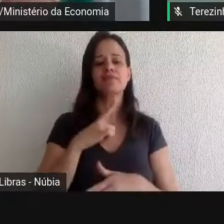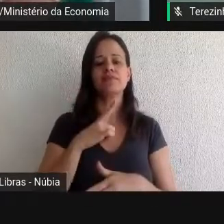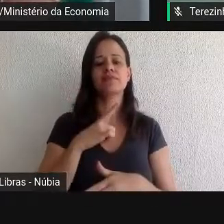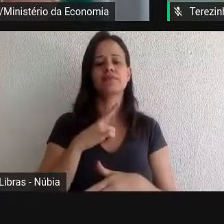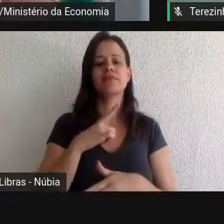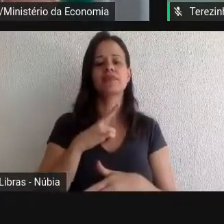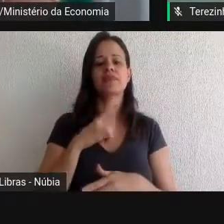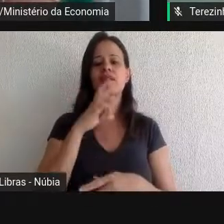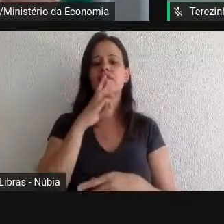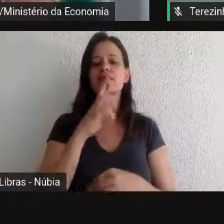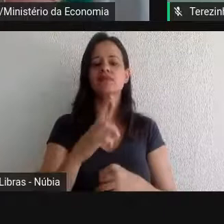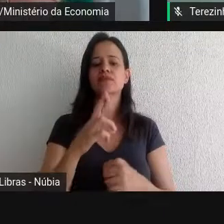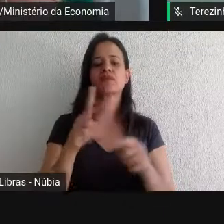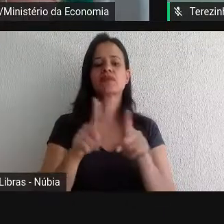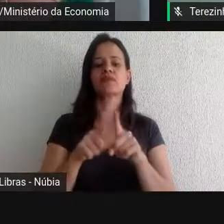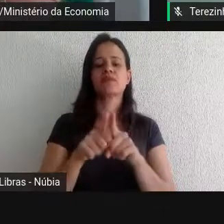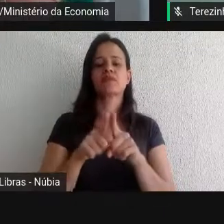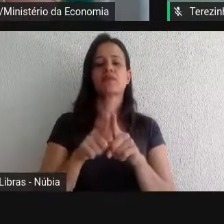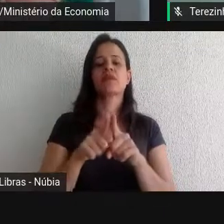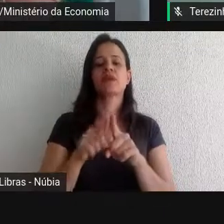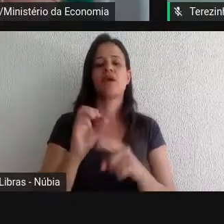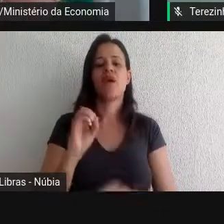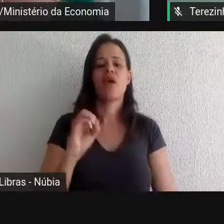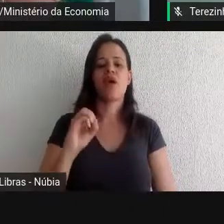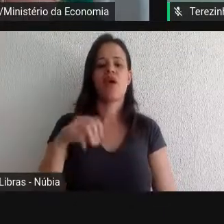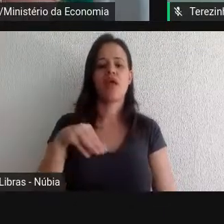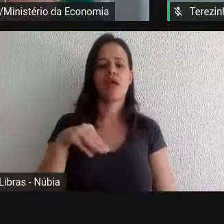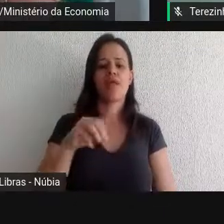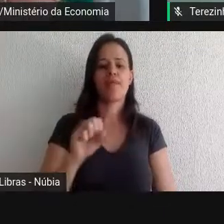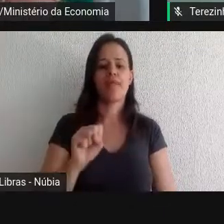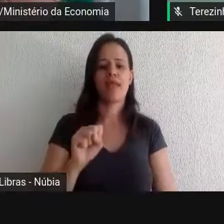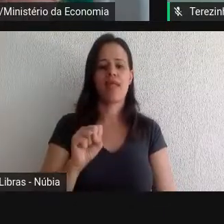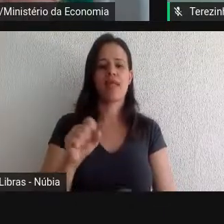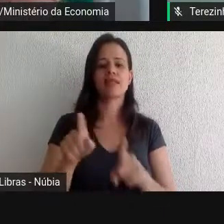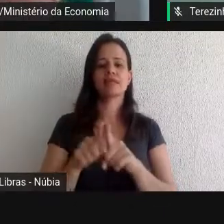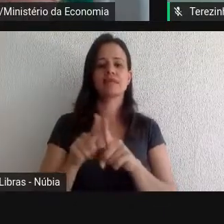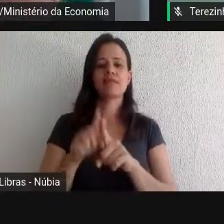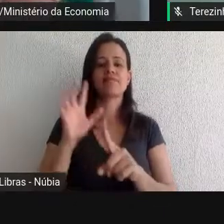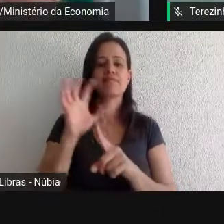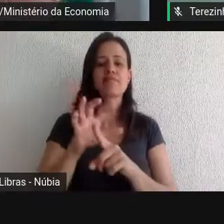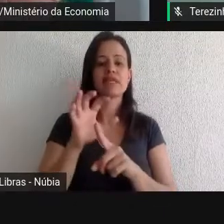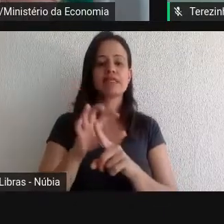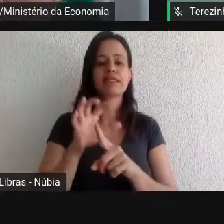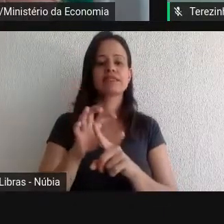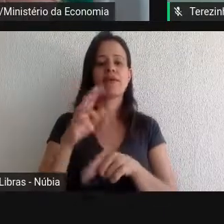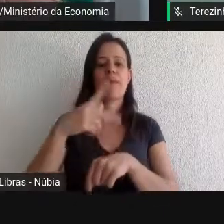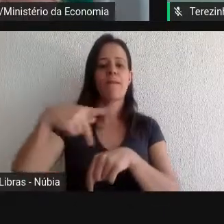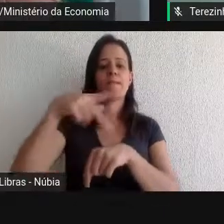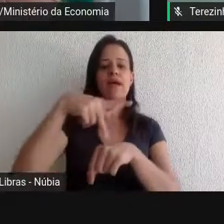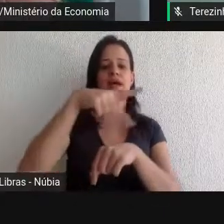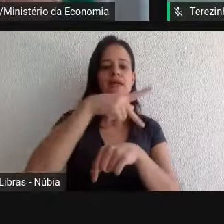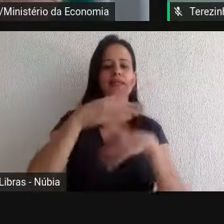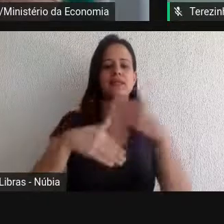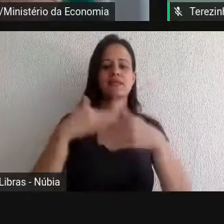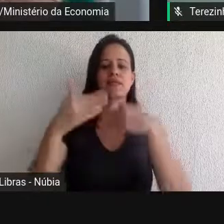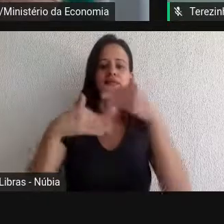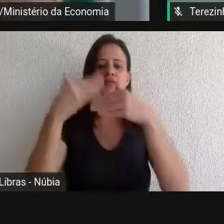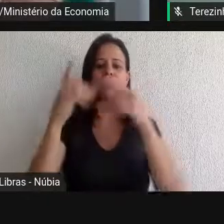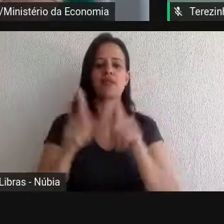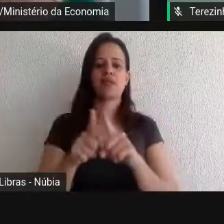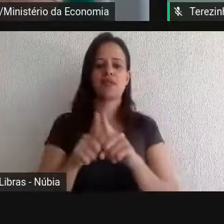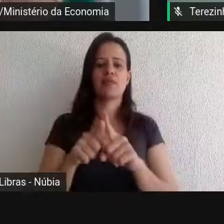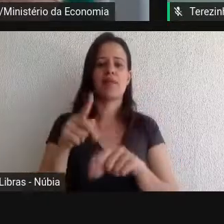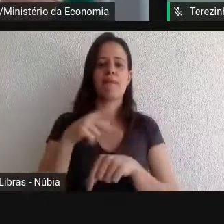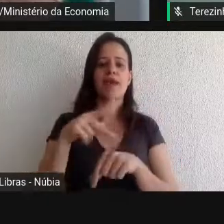em resposta, né, a pressões mesmo da OMS e a pressão dos países em desenvolvimento e os países